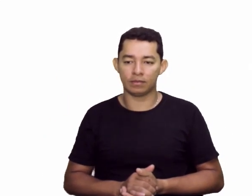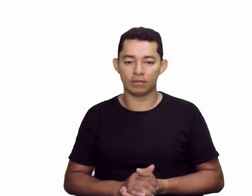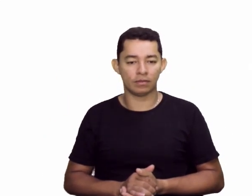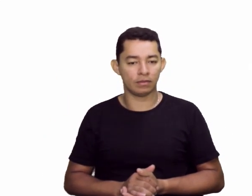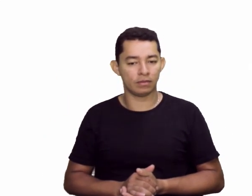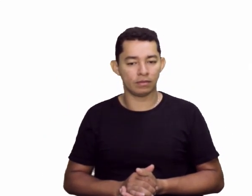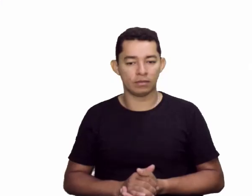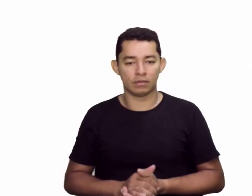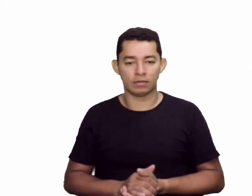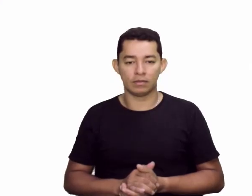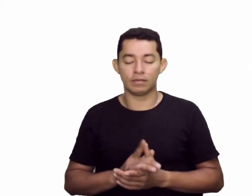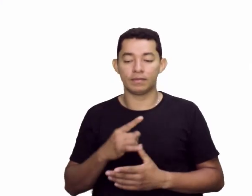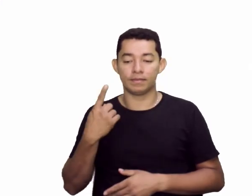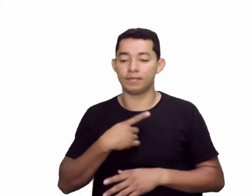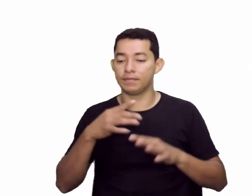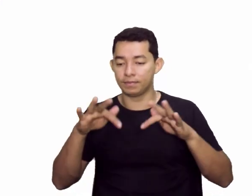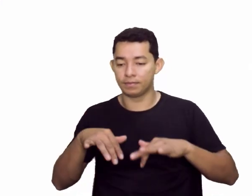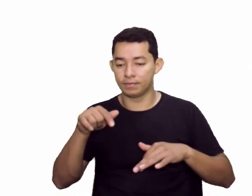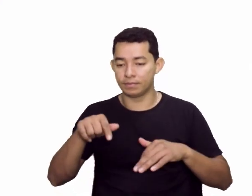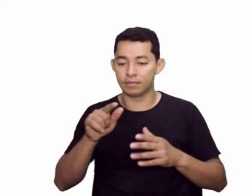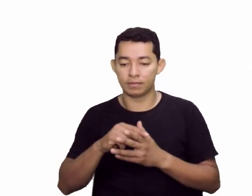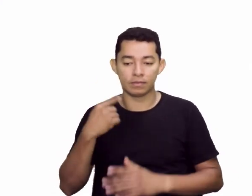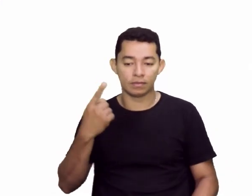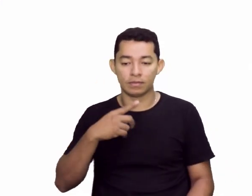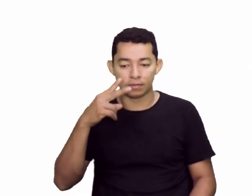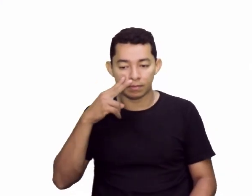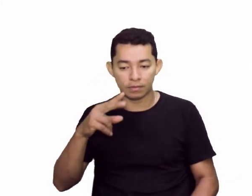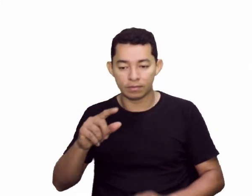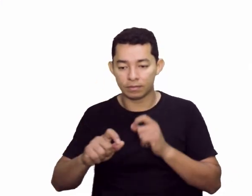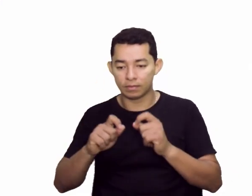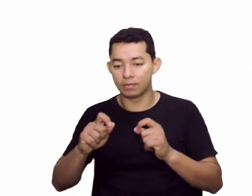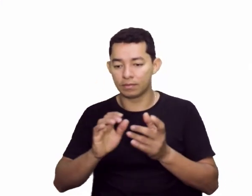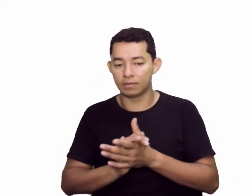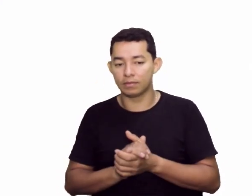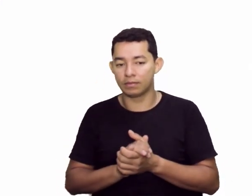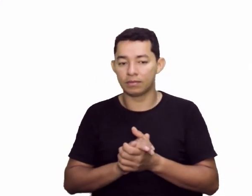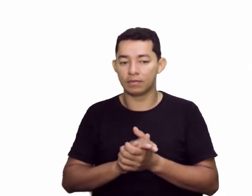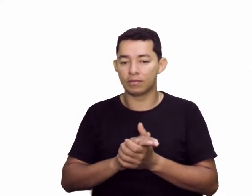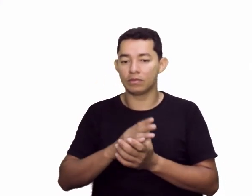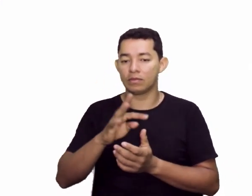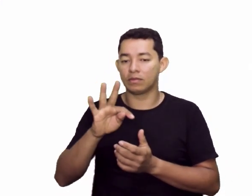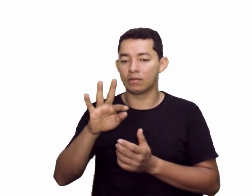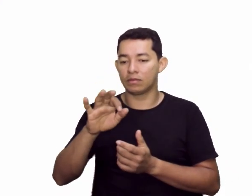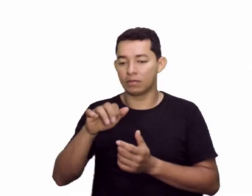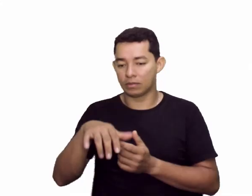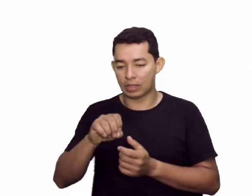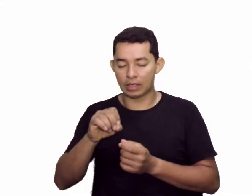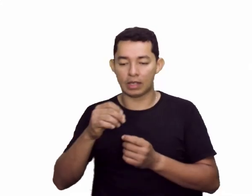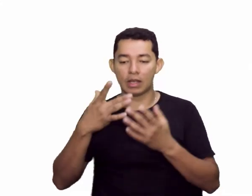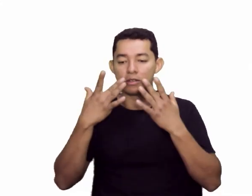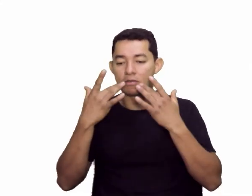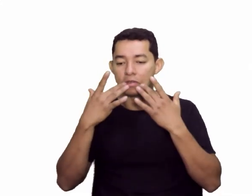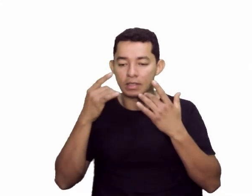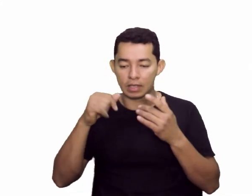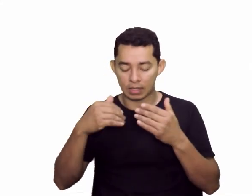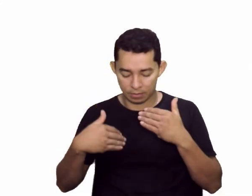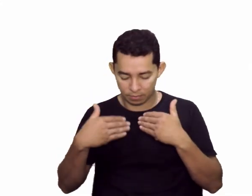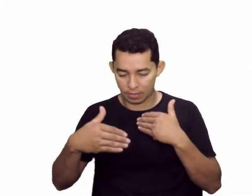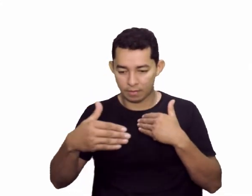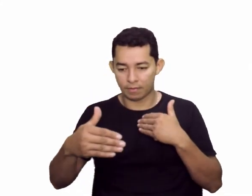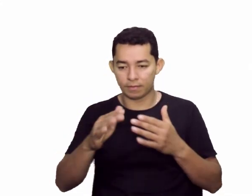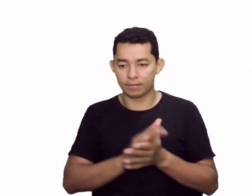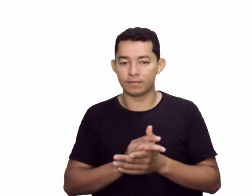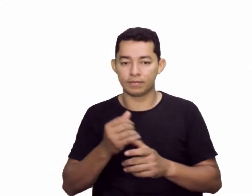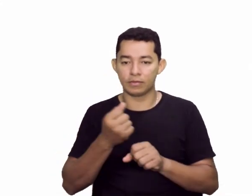Então, para finalizar aqui, nós vamos ver as tendências do teatro daqui para frente, né? Então, o ano